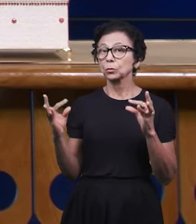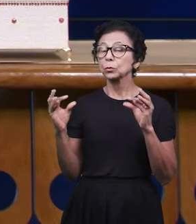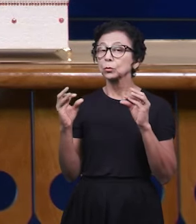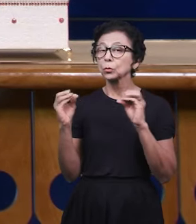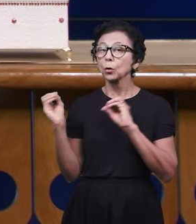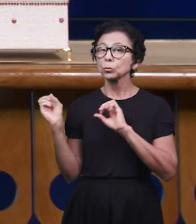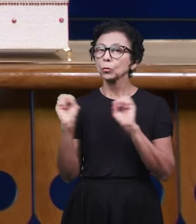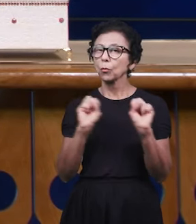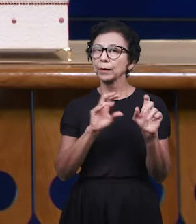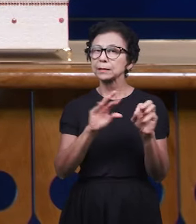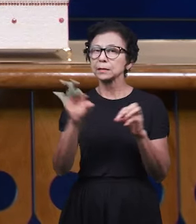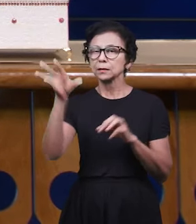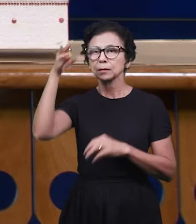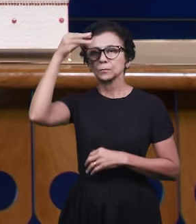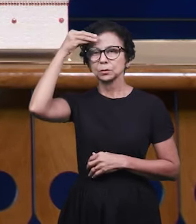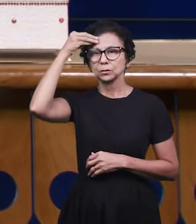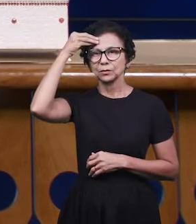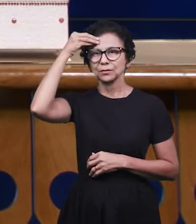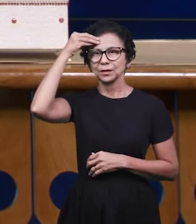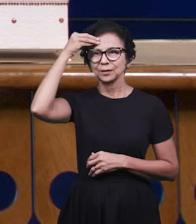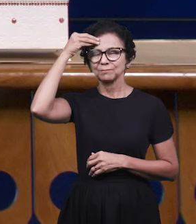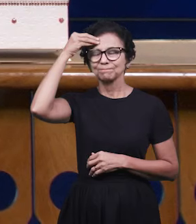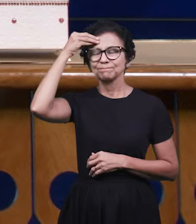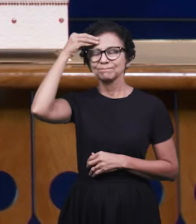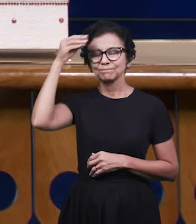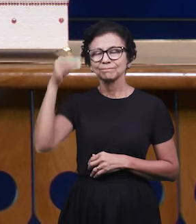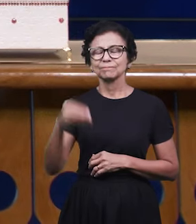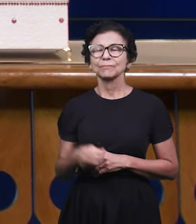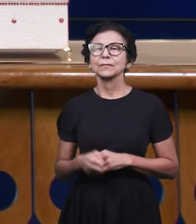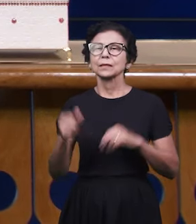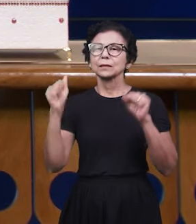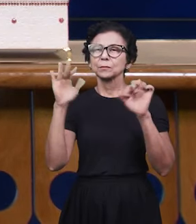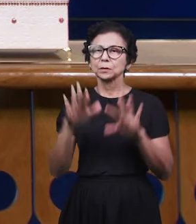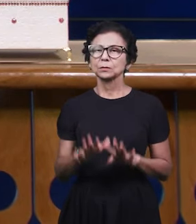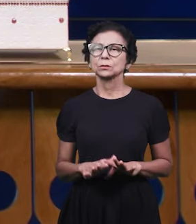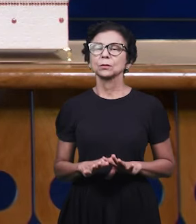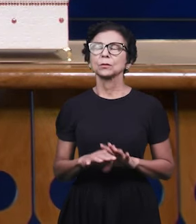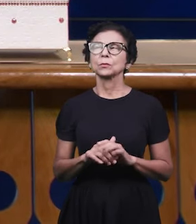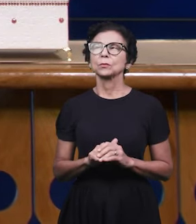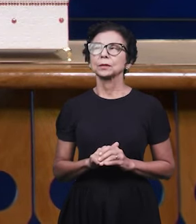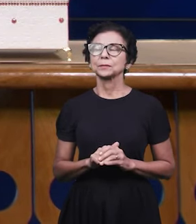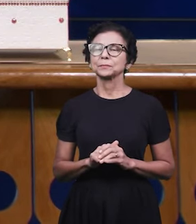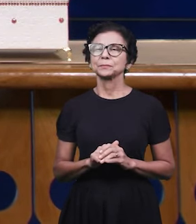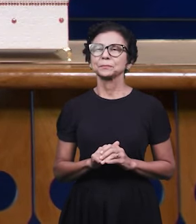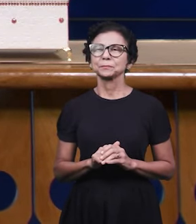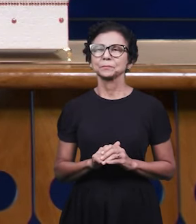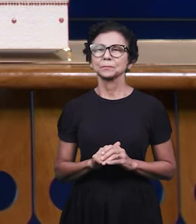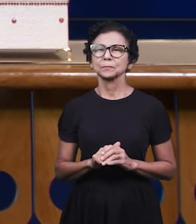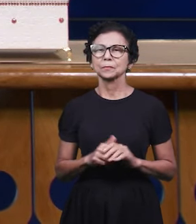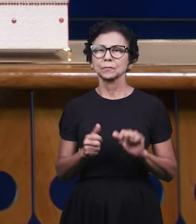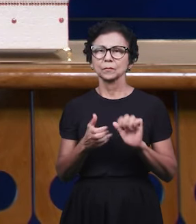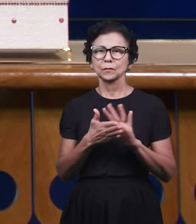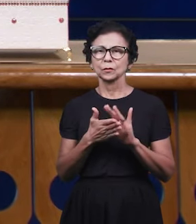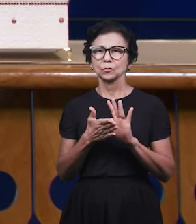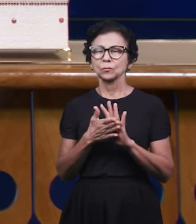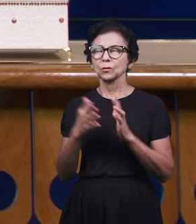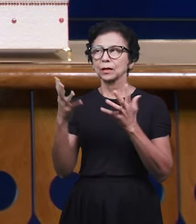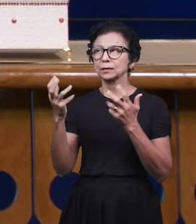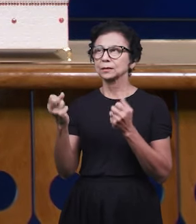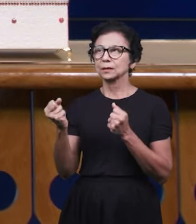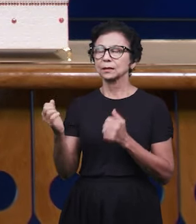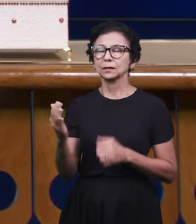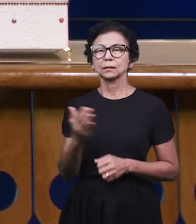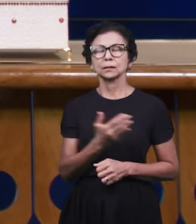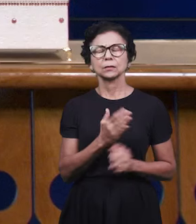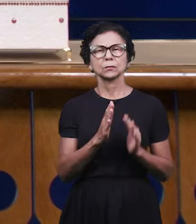ensinado seja guardado em cada coração. Assim pedimos, nos abençoa, recebe no Teu altar o nosso louvor e a nossa adoração, e em Teu